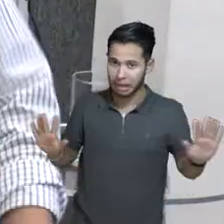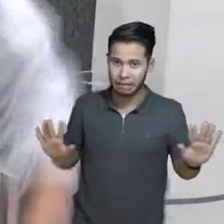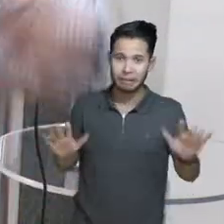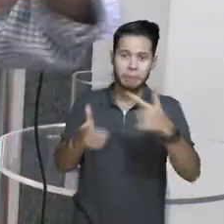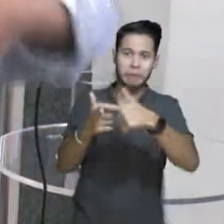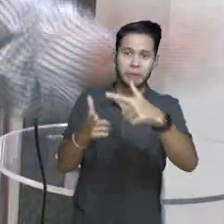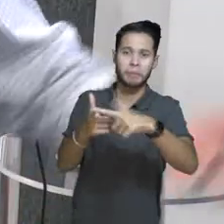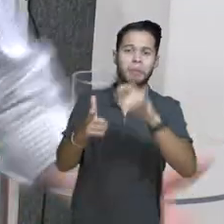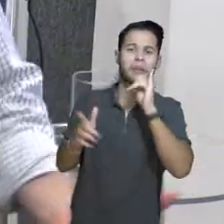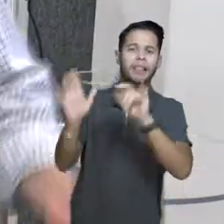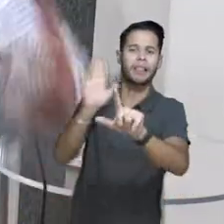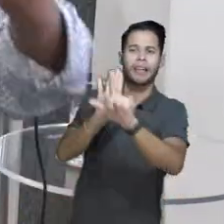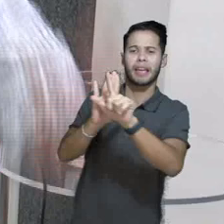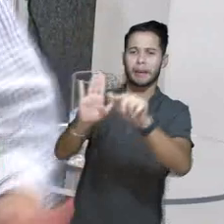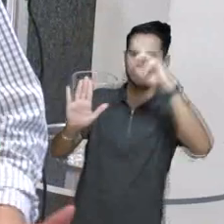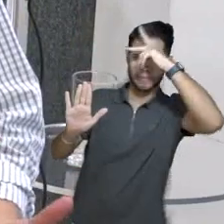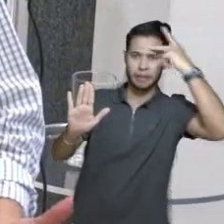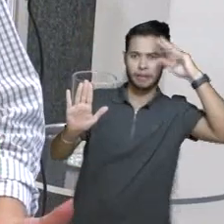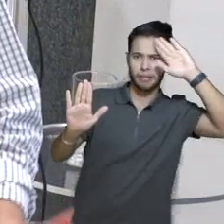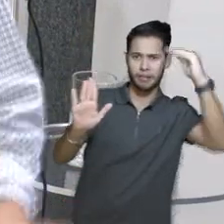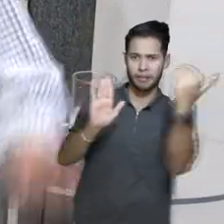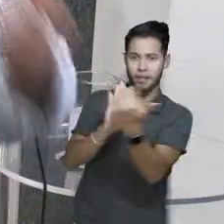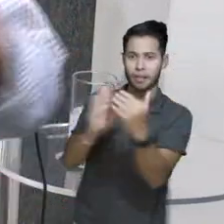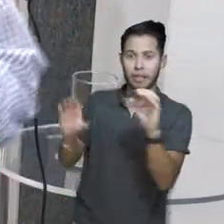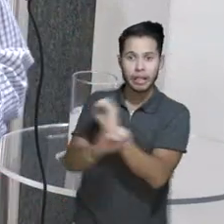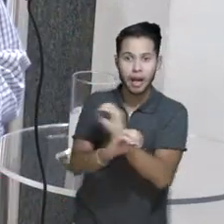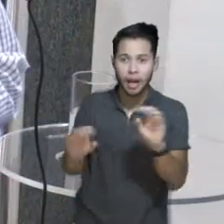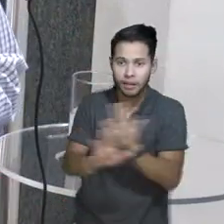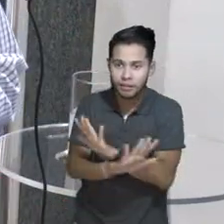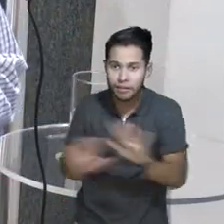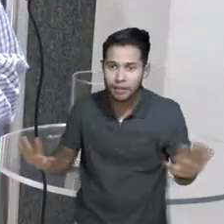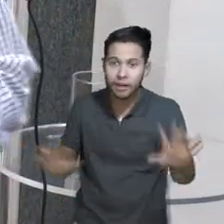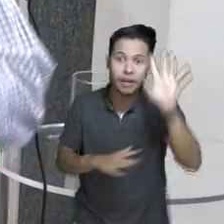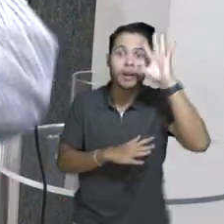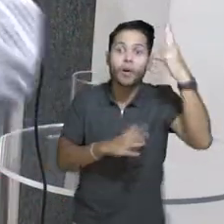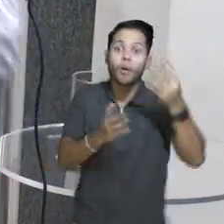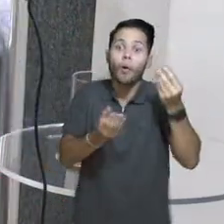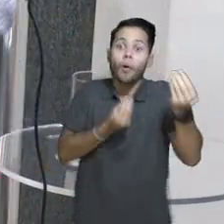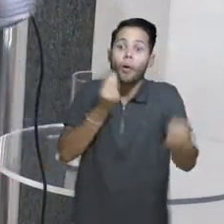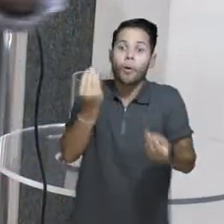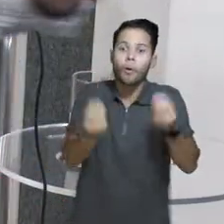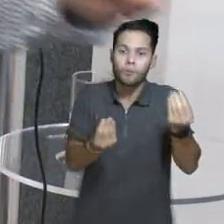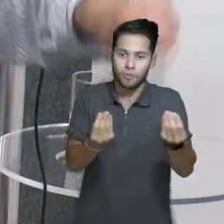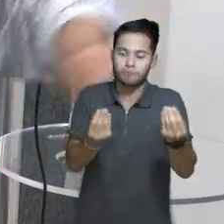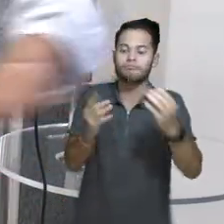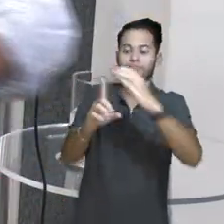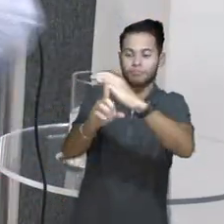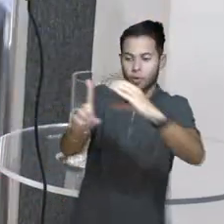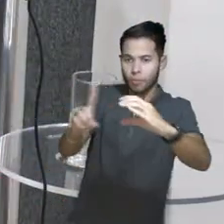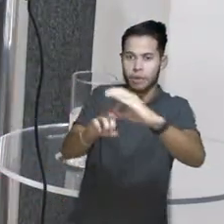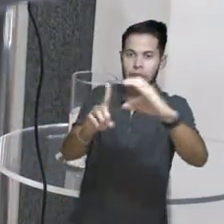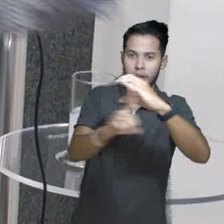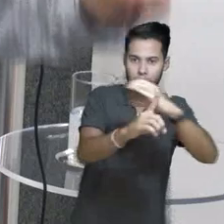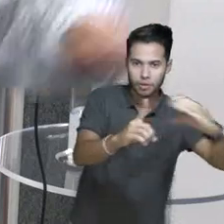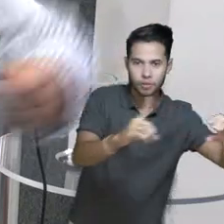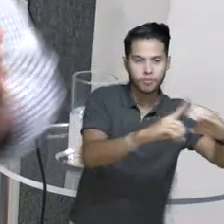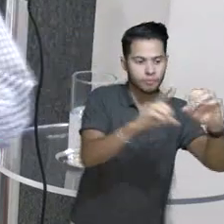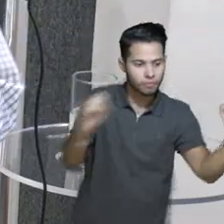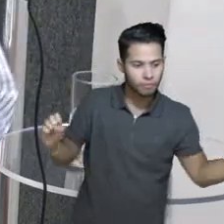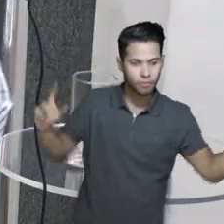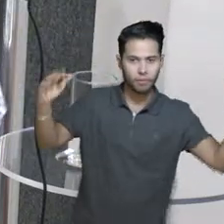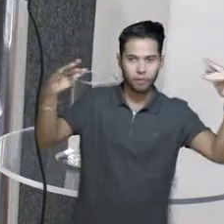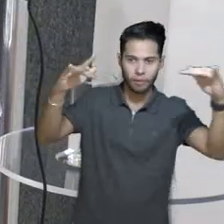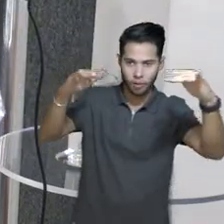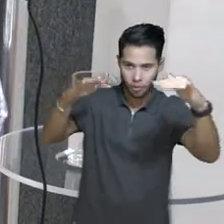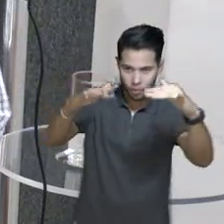lei ninguém obedecia não resolvia o problema como Eles resolveram partir da comunidade se reunindo como a gente tá aqui